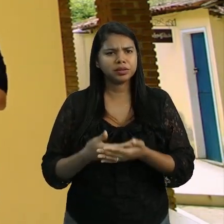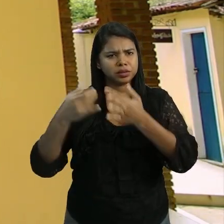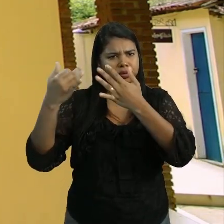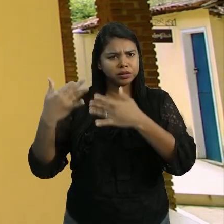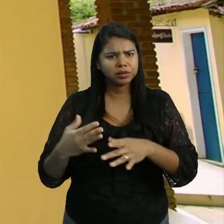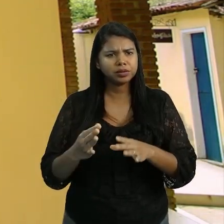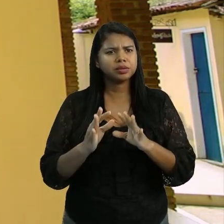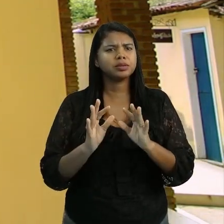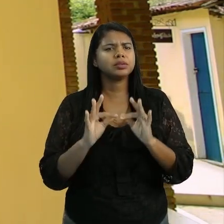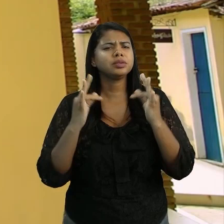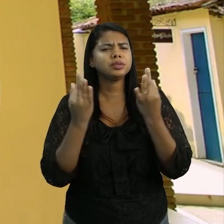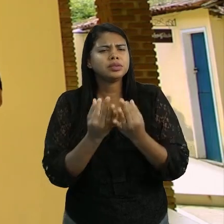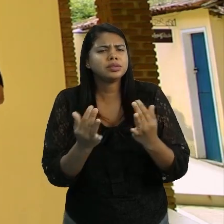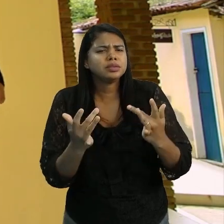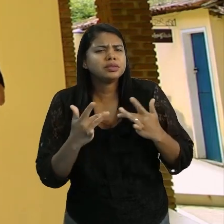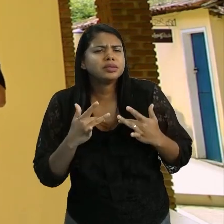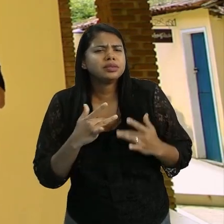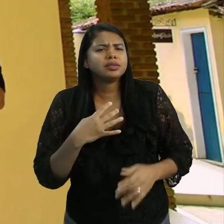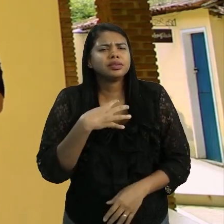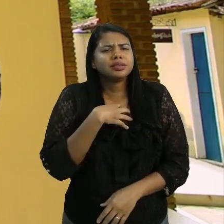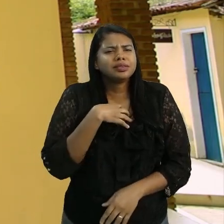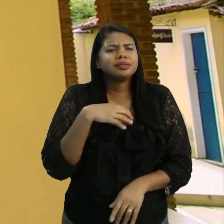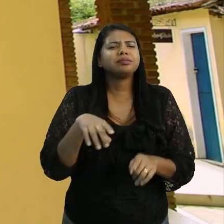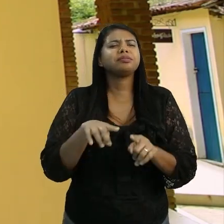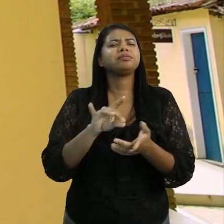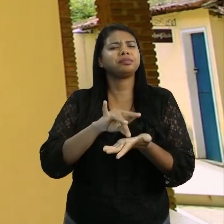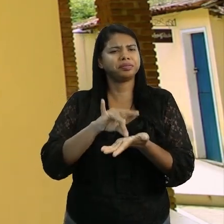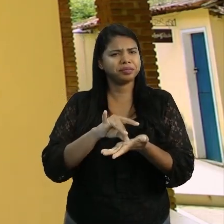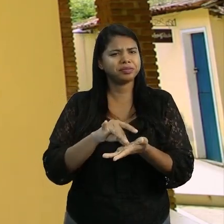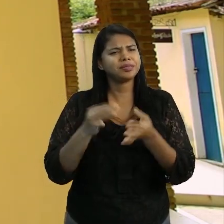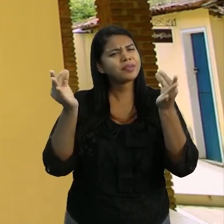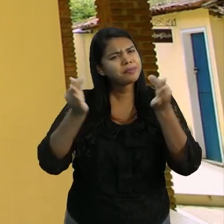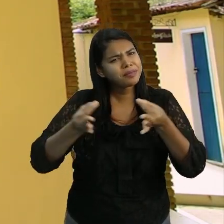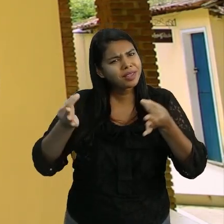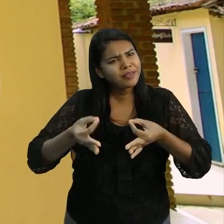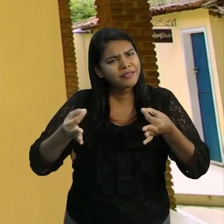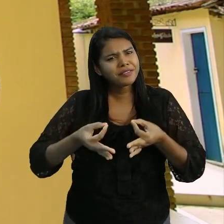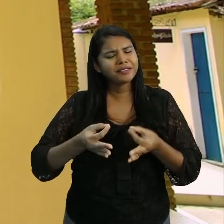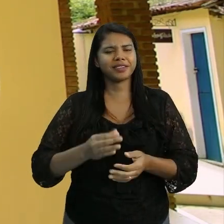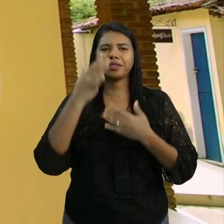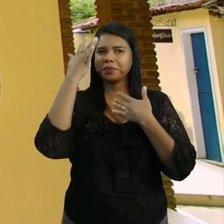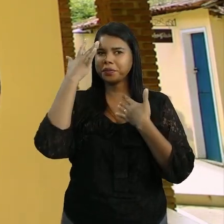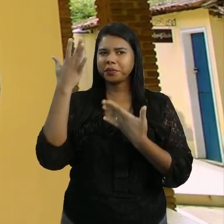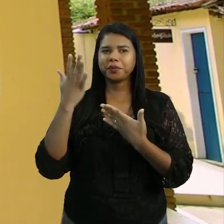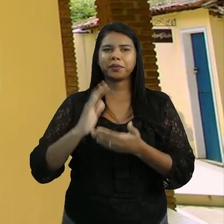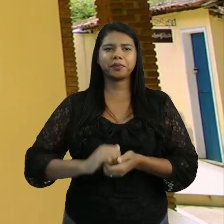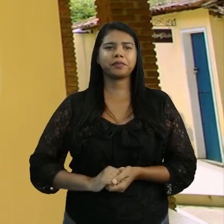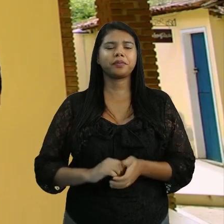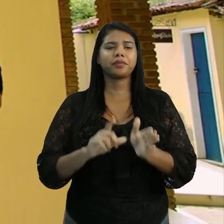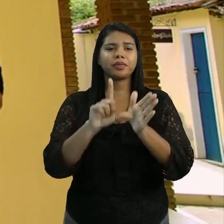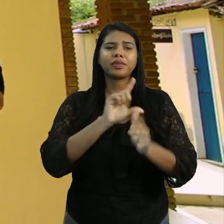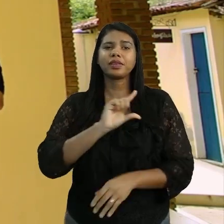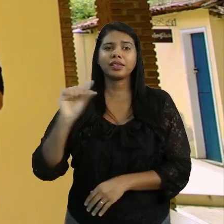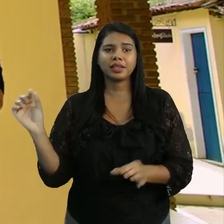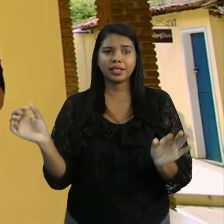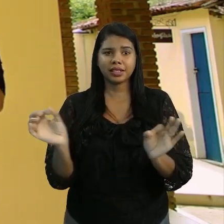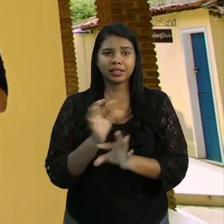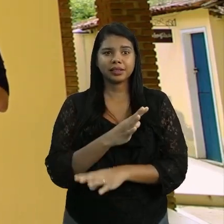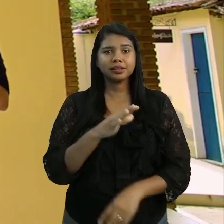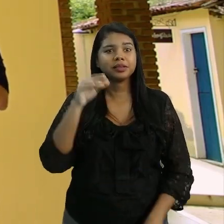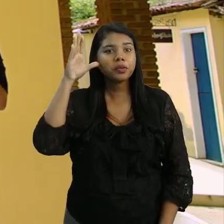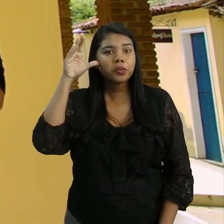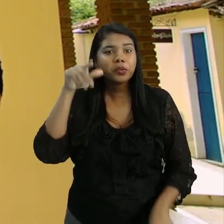todo o trabalho do pai ao longo da vida. Então é muito bonito e fez essa belezura, então, assim, uma dessas artística. imagens seria essa Nishinradeva. Foram uma das que